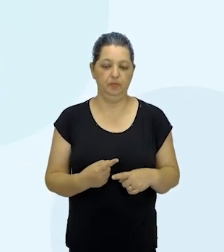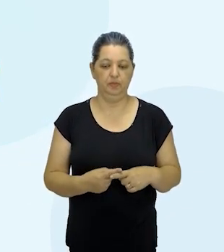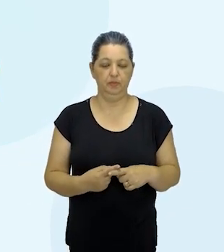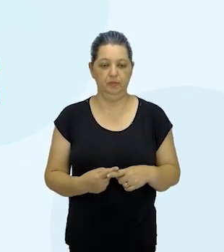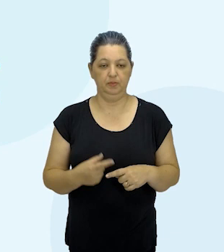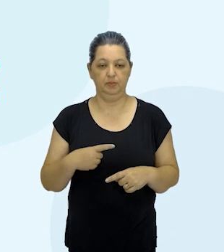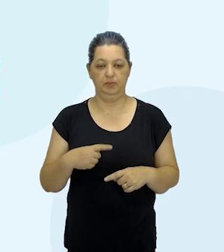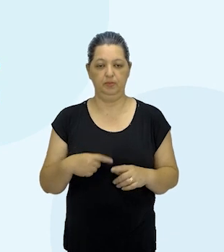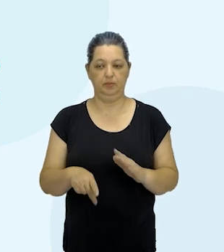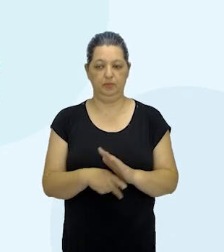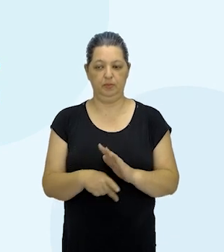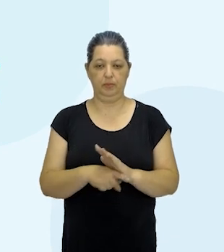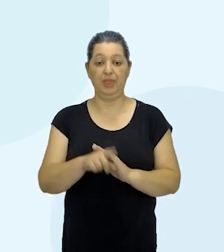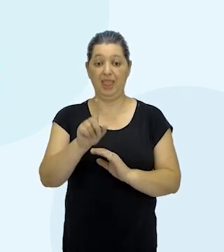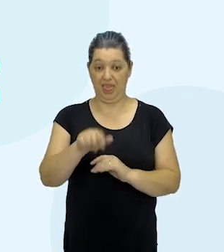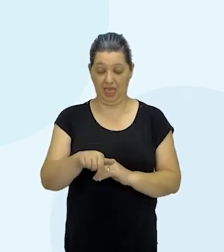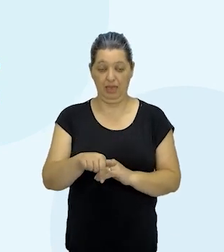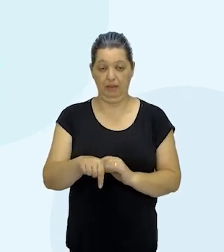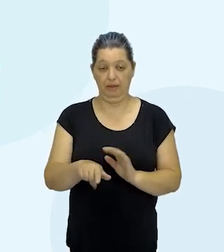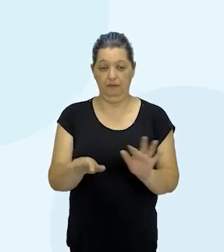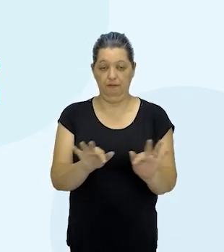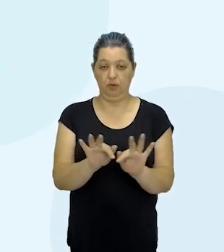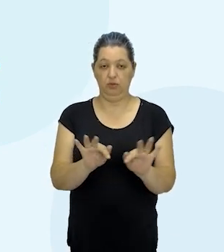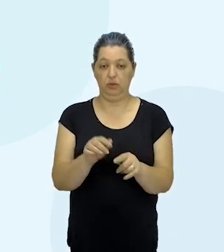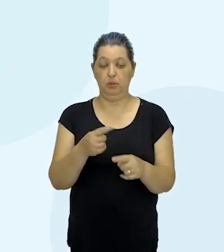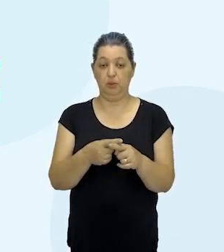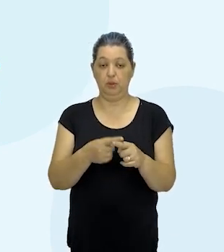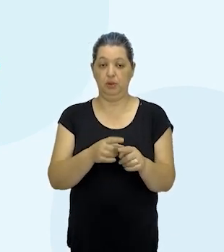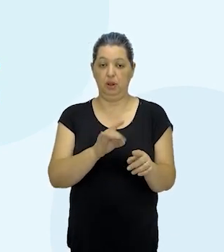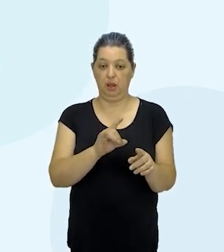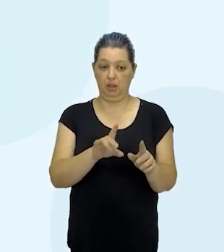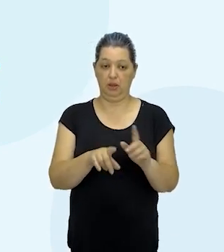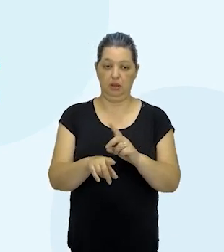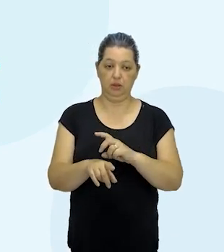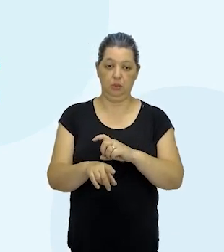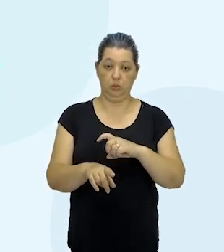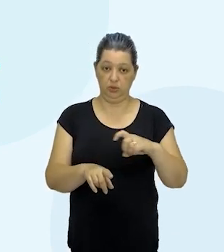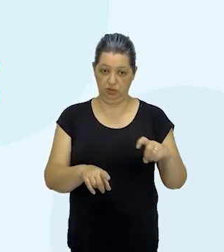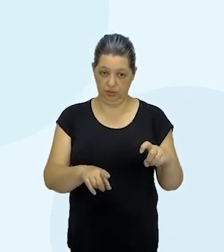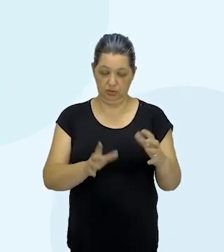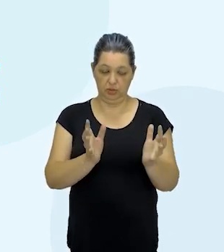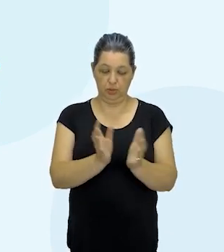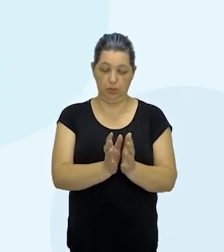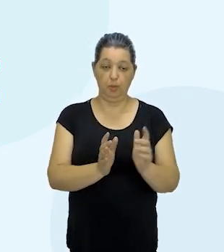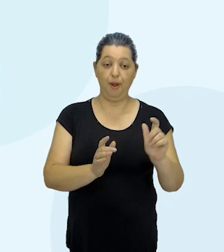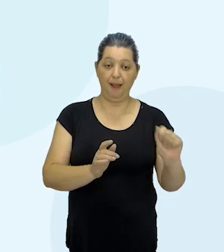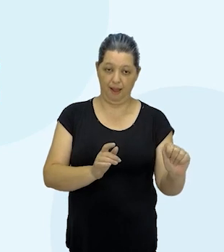a 5x, é uma função, porque para cada elemento do x do conjunto A,